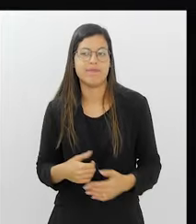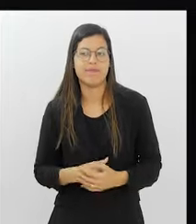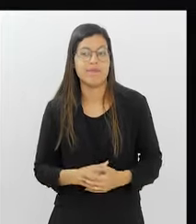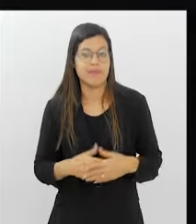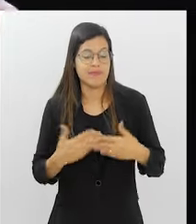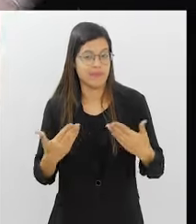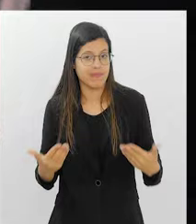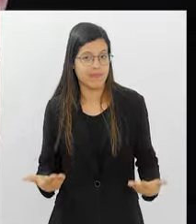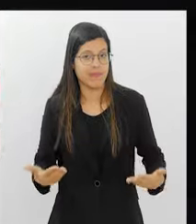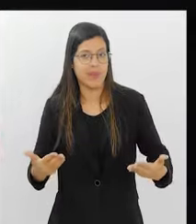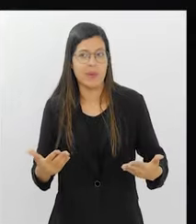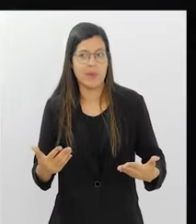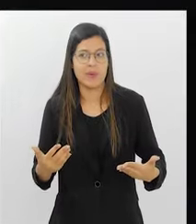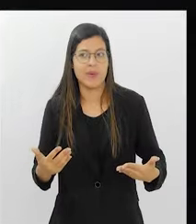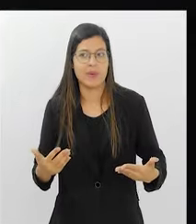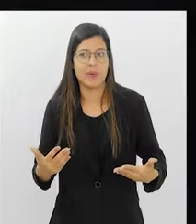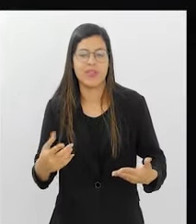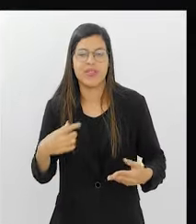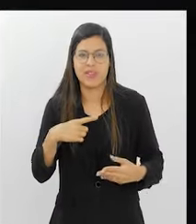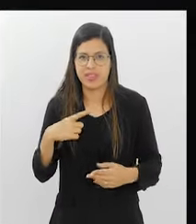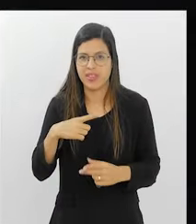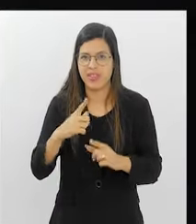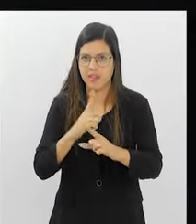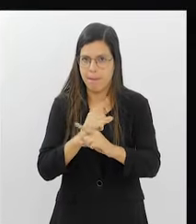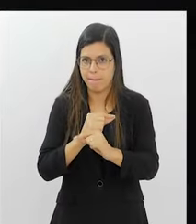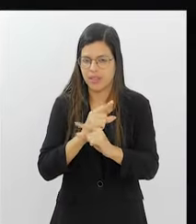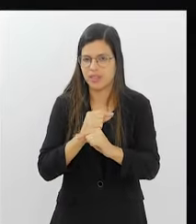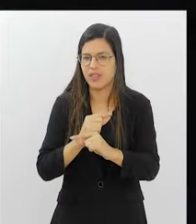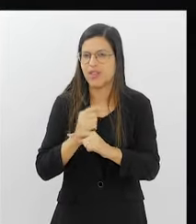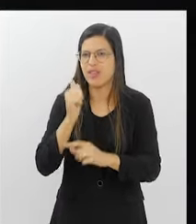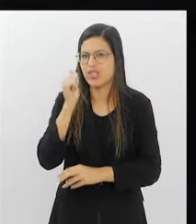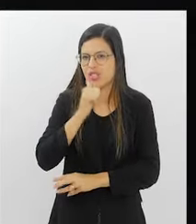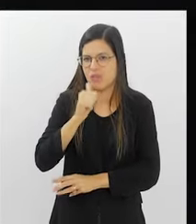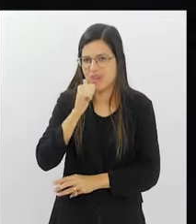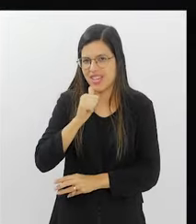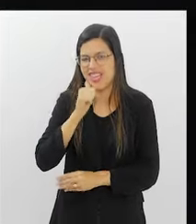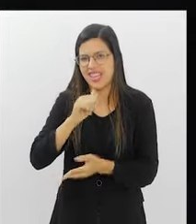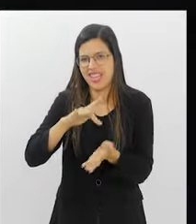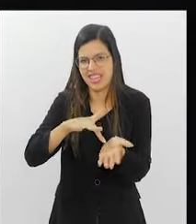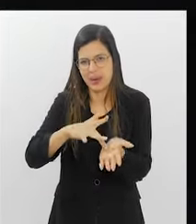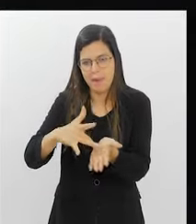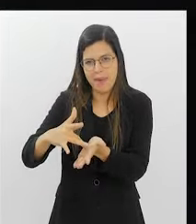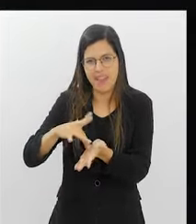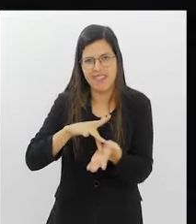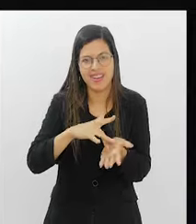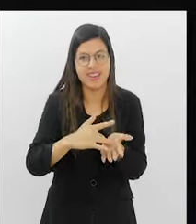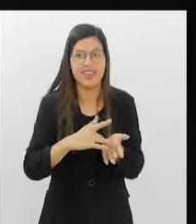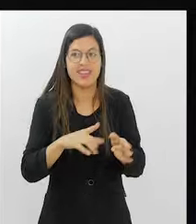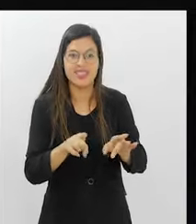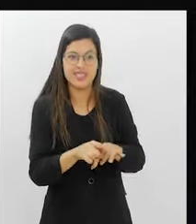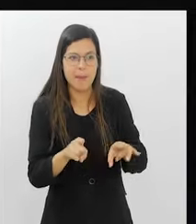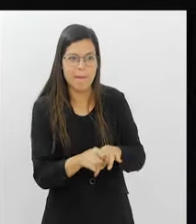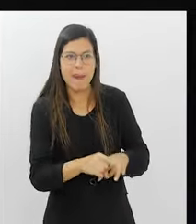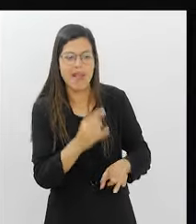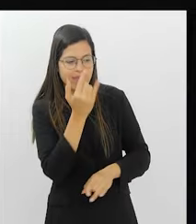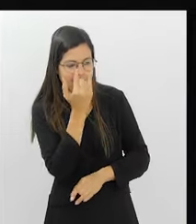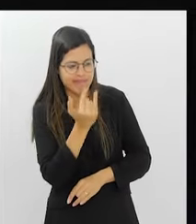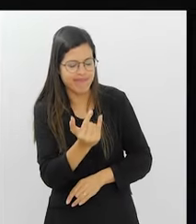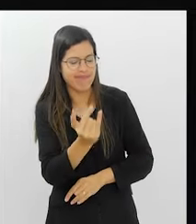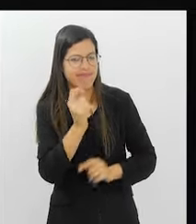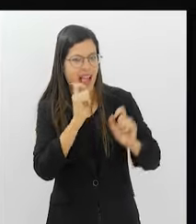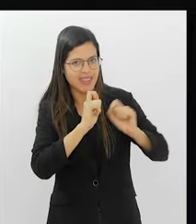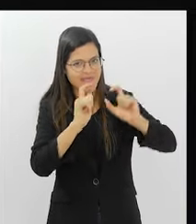até que então veio né a Beijar Flor com as meninas bailarinas e isso me também saltou muitos olhos